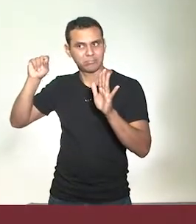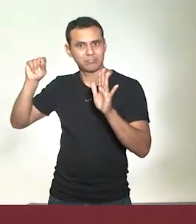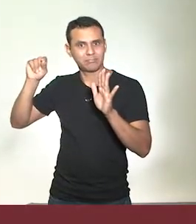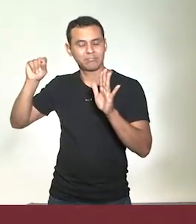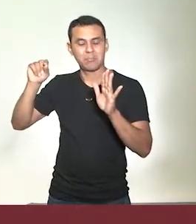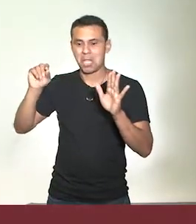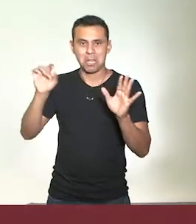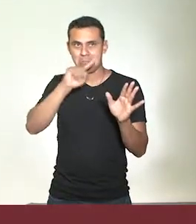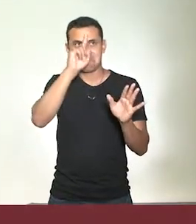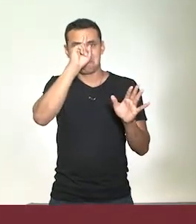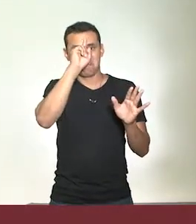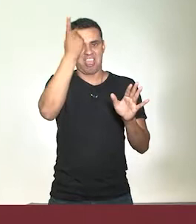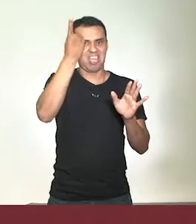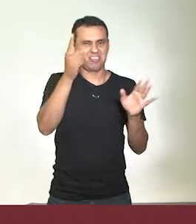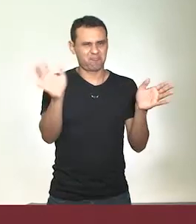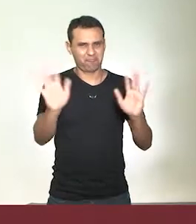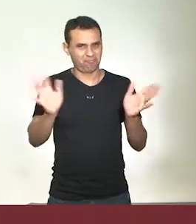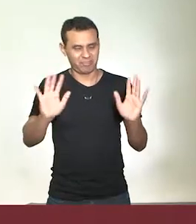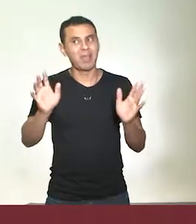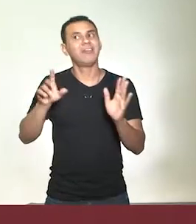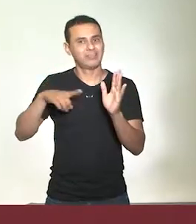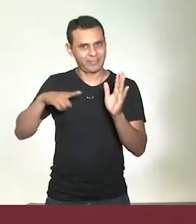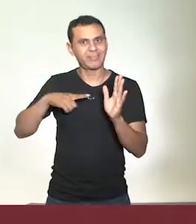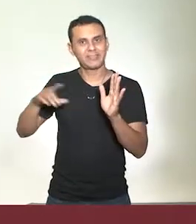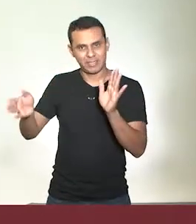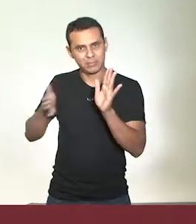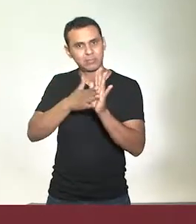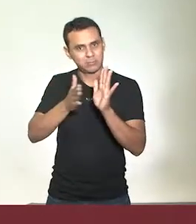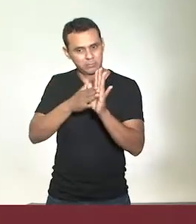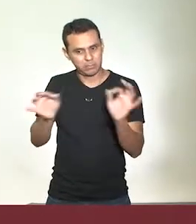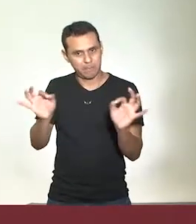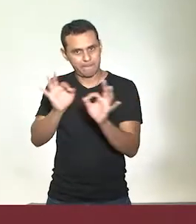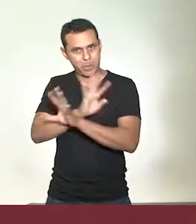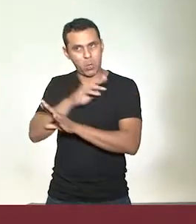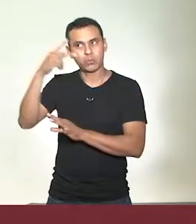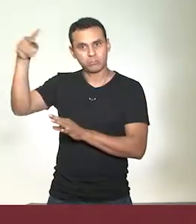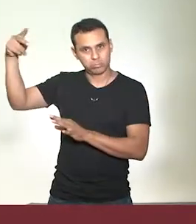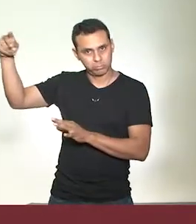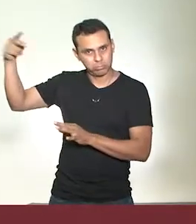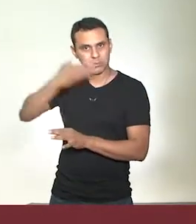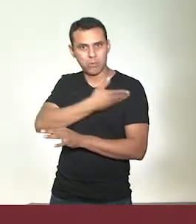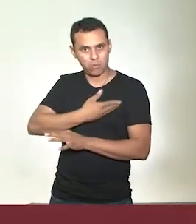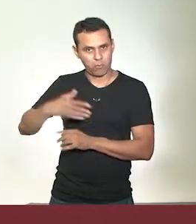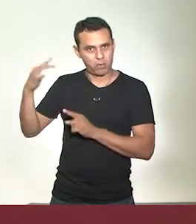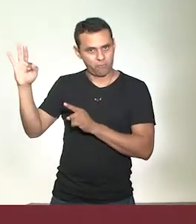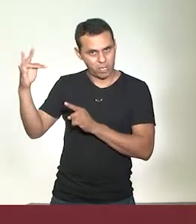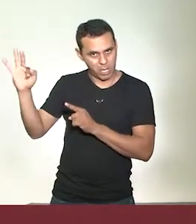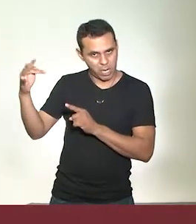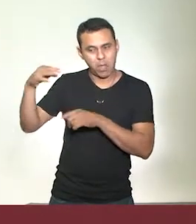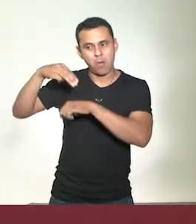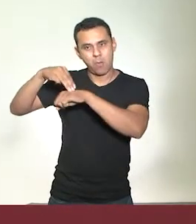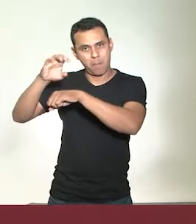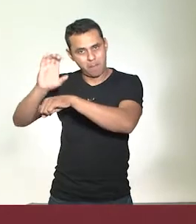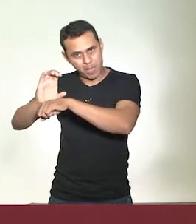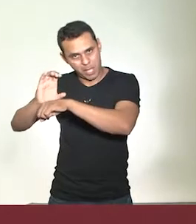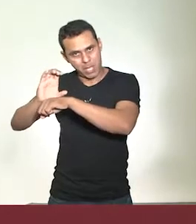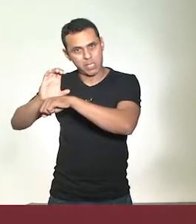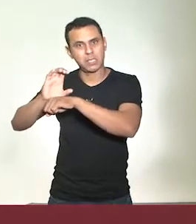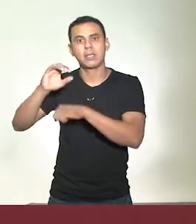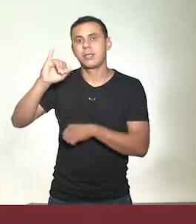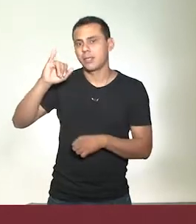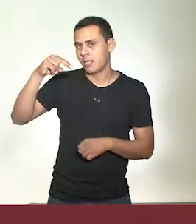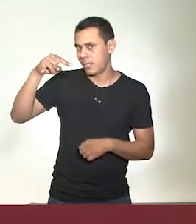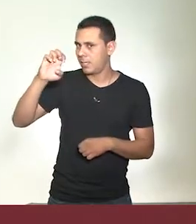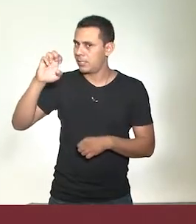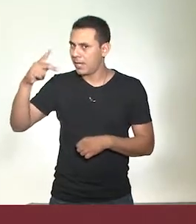não é uma invenção interna da Universidade mas esses indicadores já estão já estão é